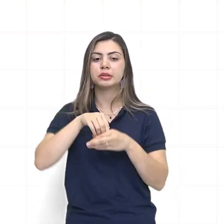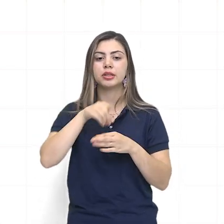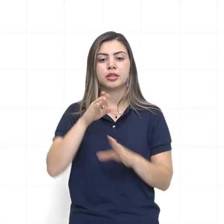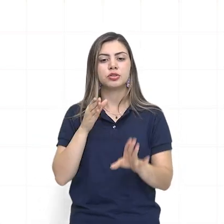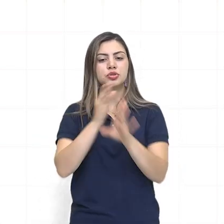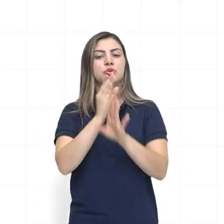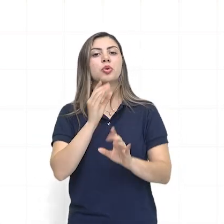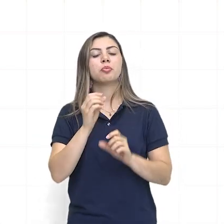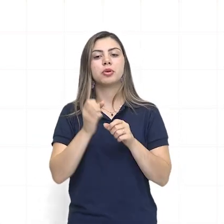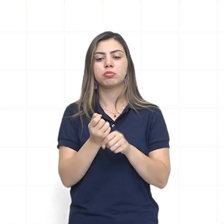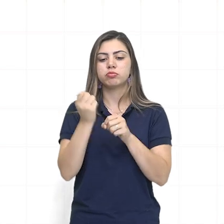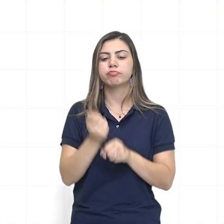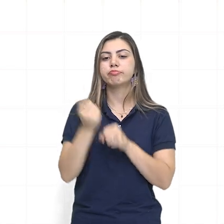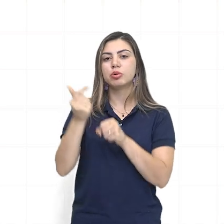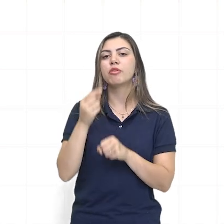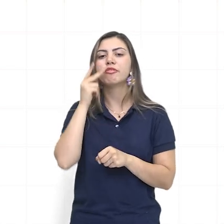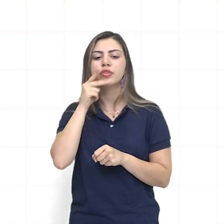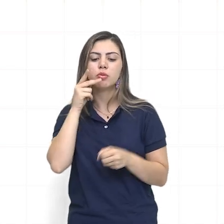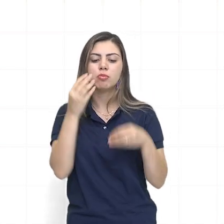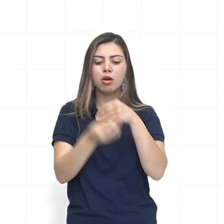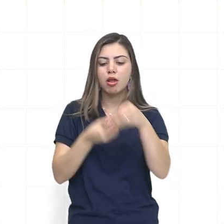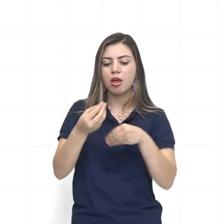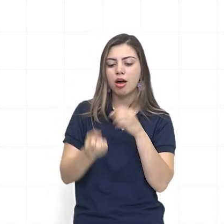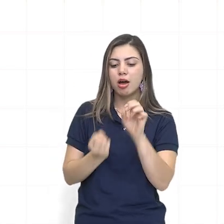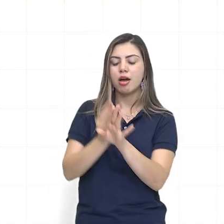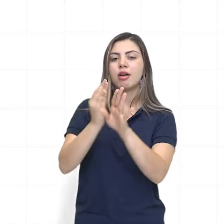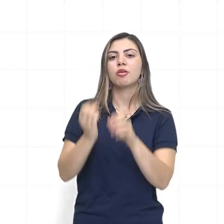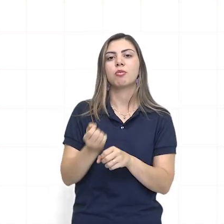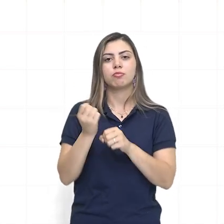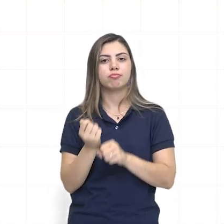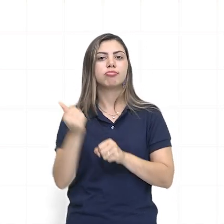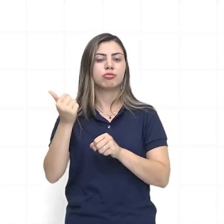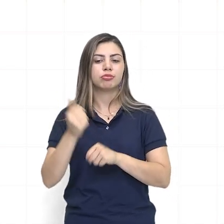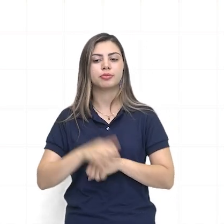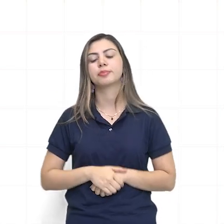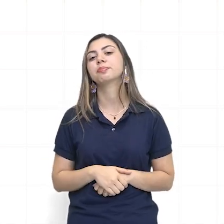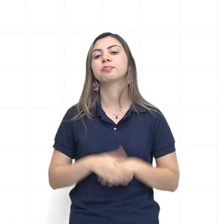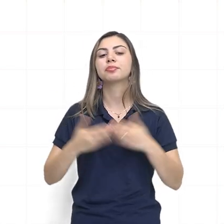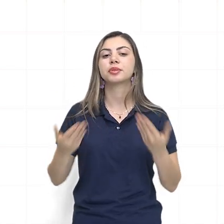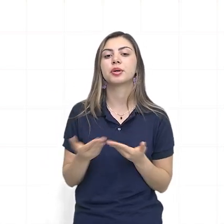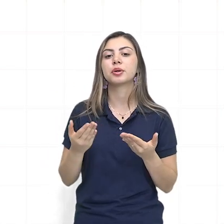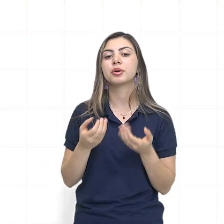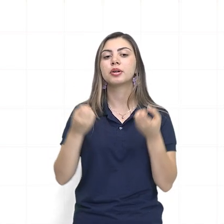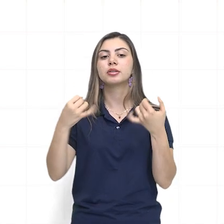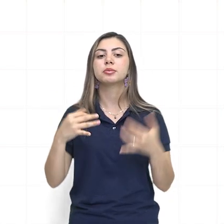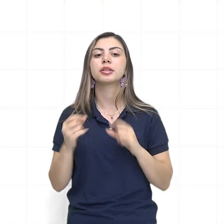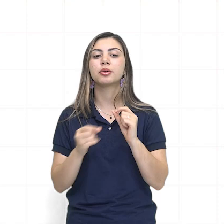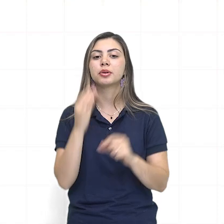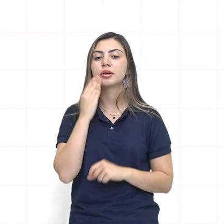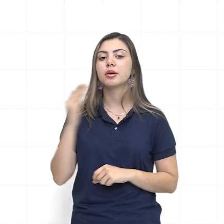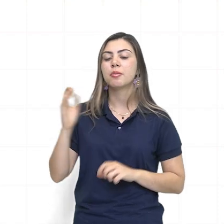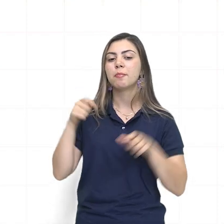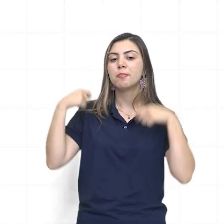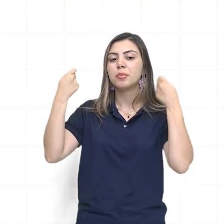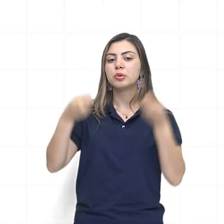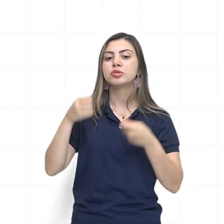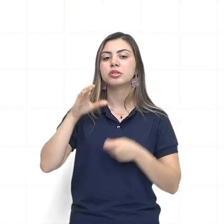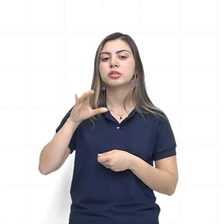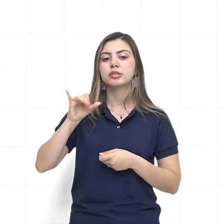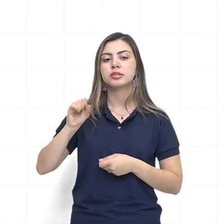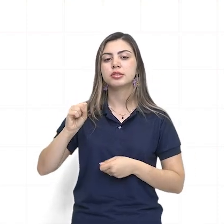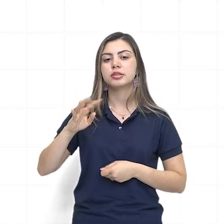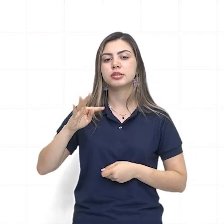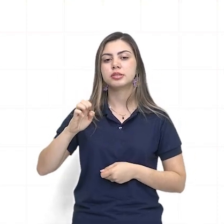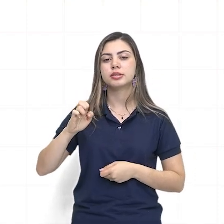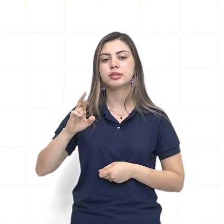champanhe misturando diversos tipos de vinho. E vamos então agora, né, falar sobre os monges cistercienses. É uma